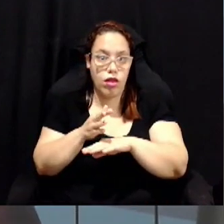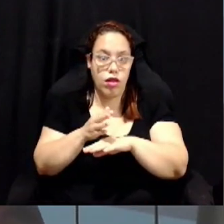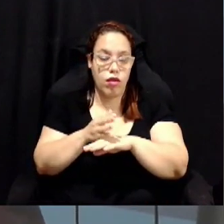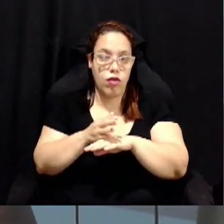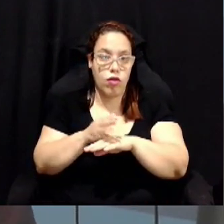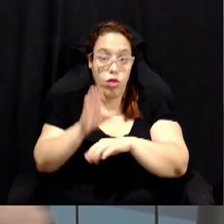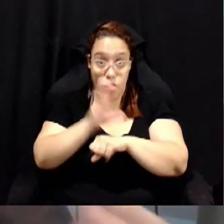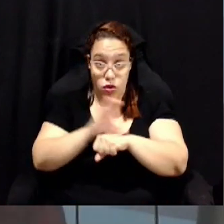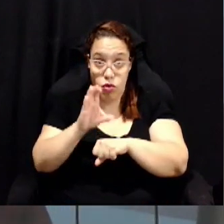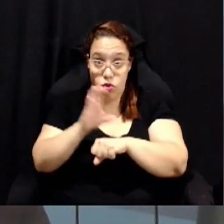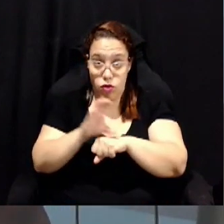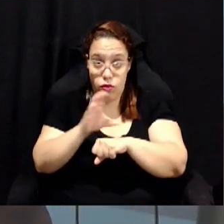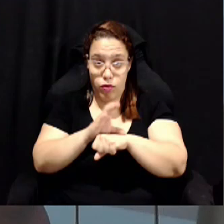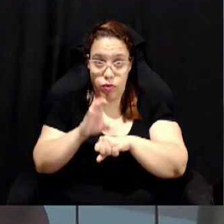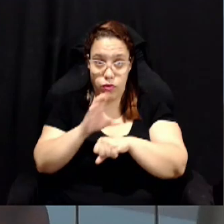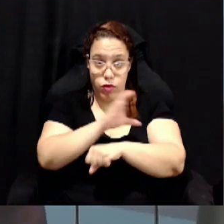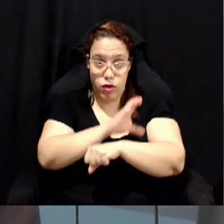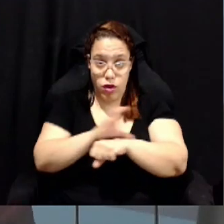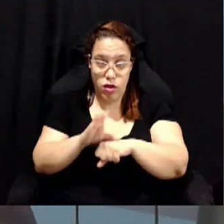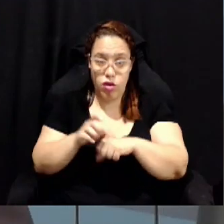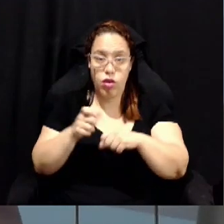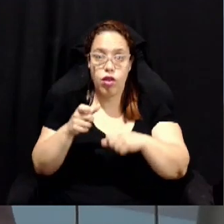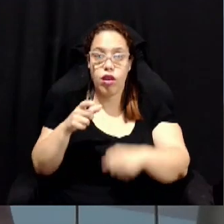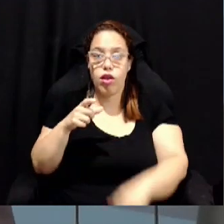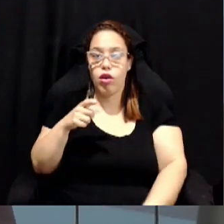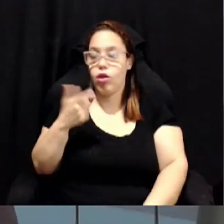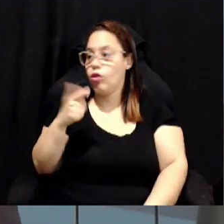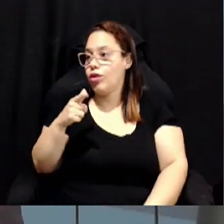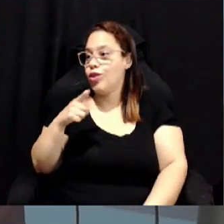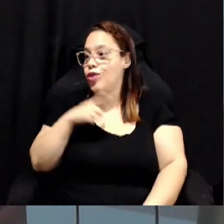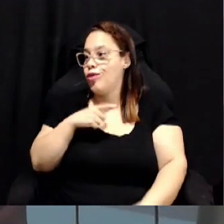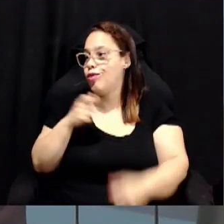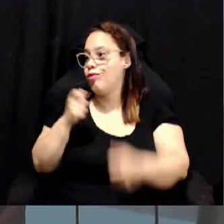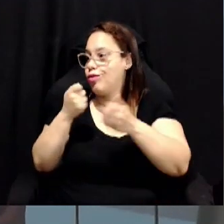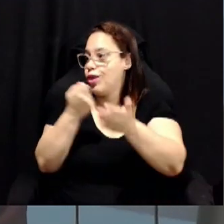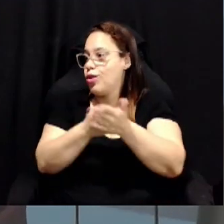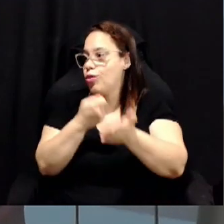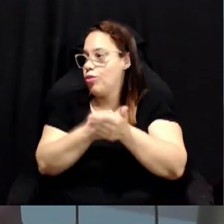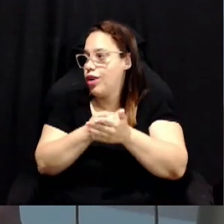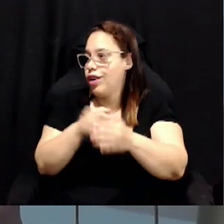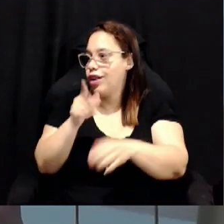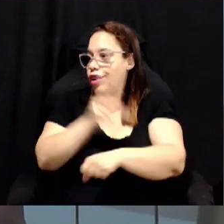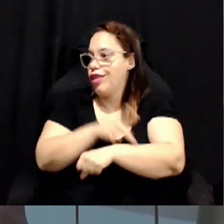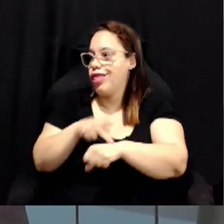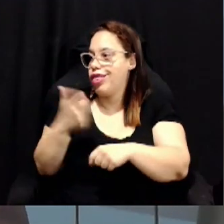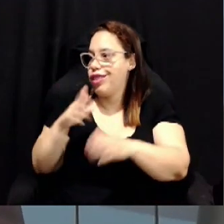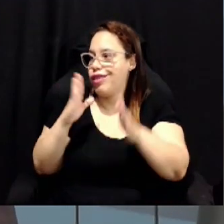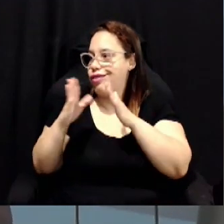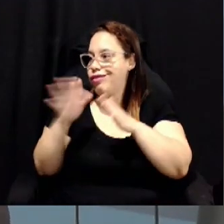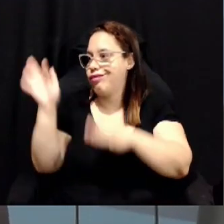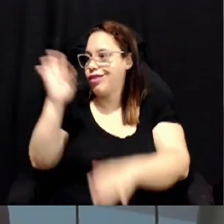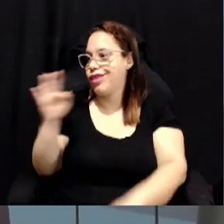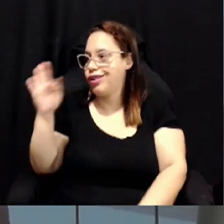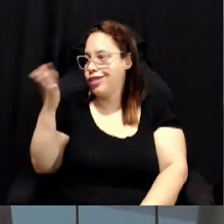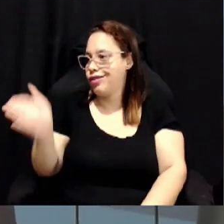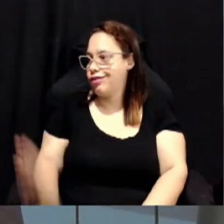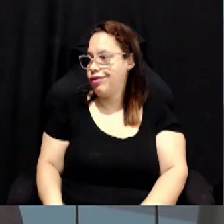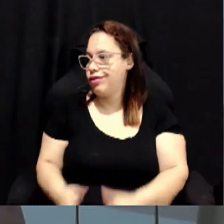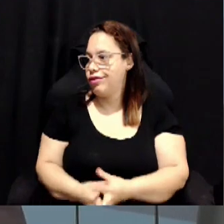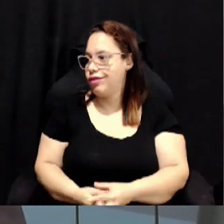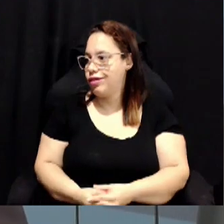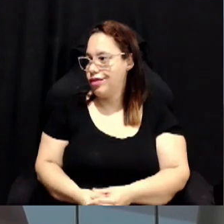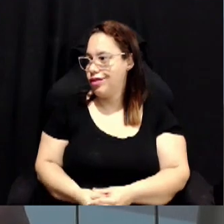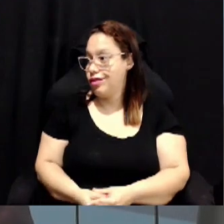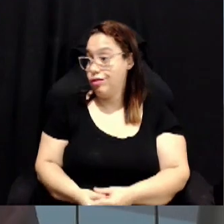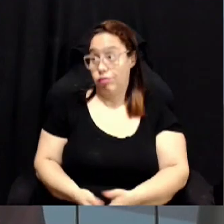tem como você cobrar do pedagogo uma coisa que ele não teve no seu período de faculdade. Sim.